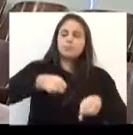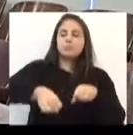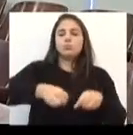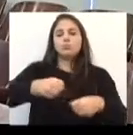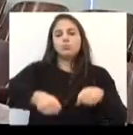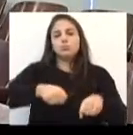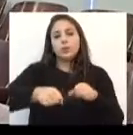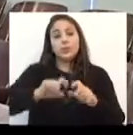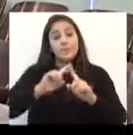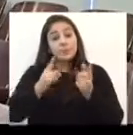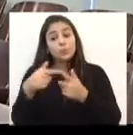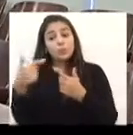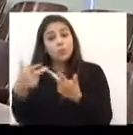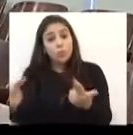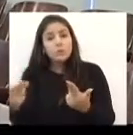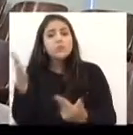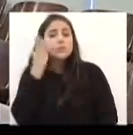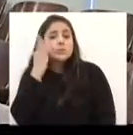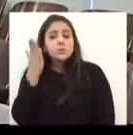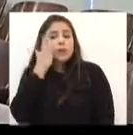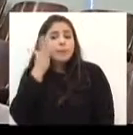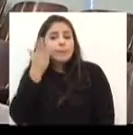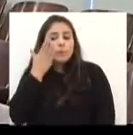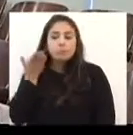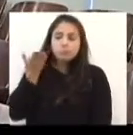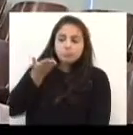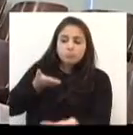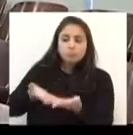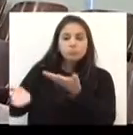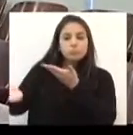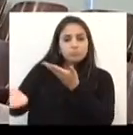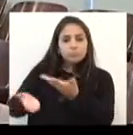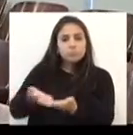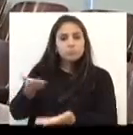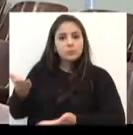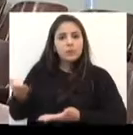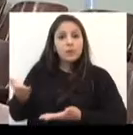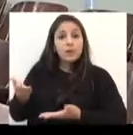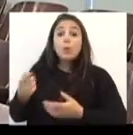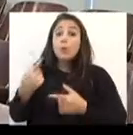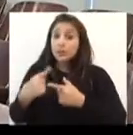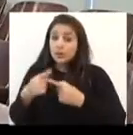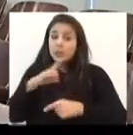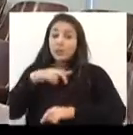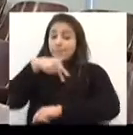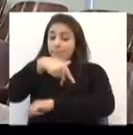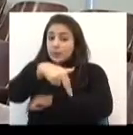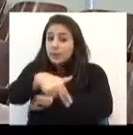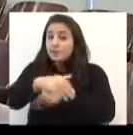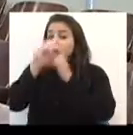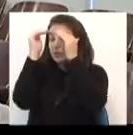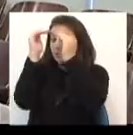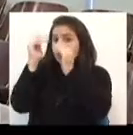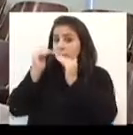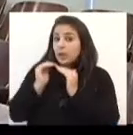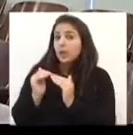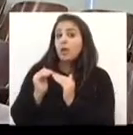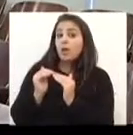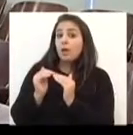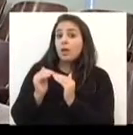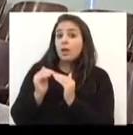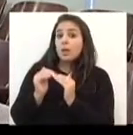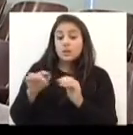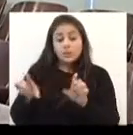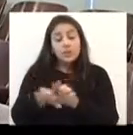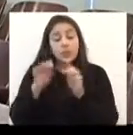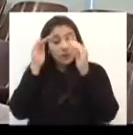saber você transitar e competindo com pedestres, competindo dirigindo com veículos de 4 rodas e saber